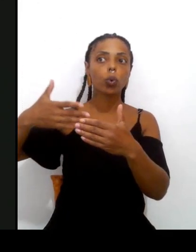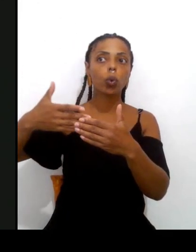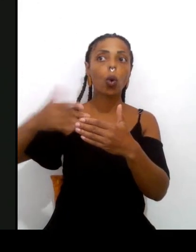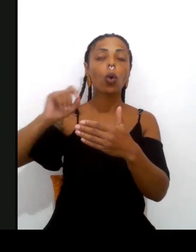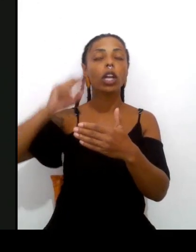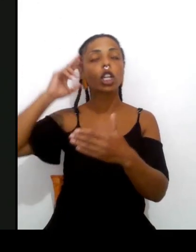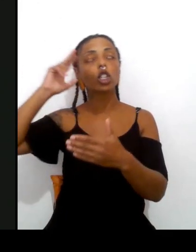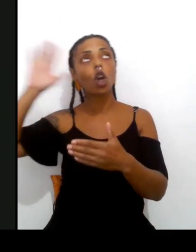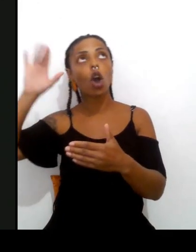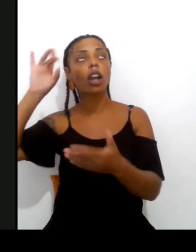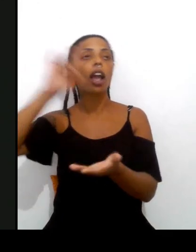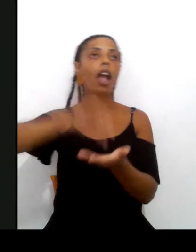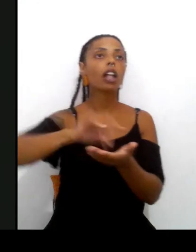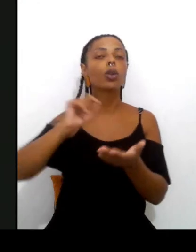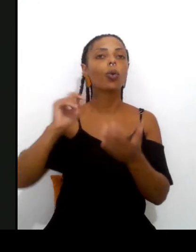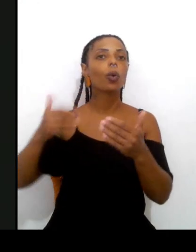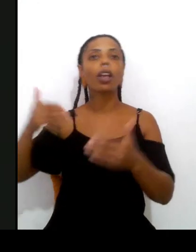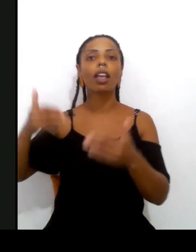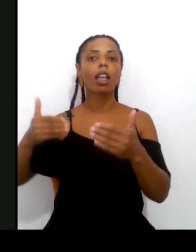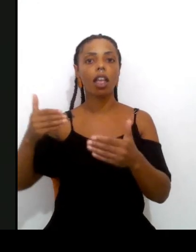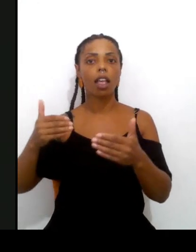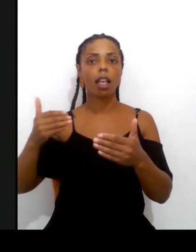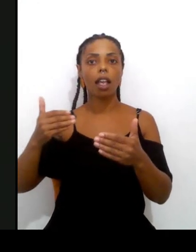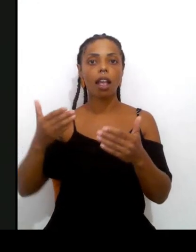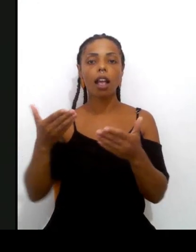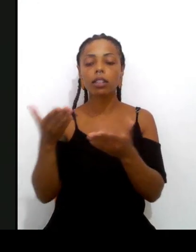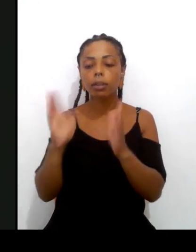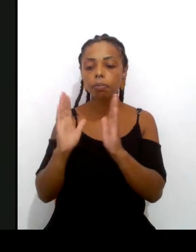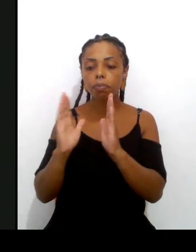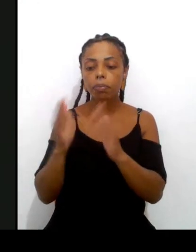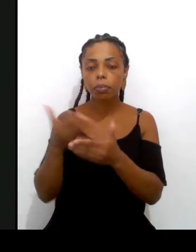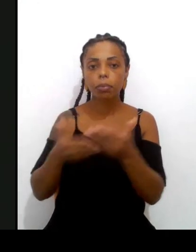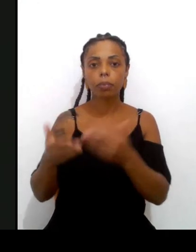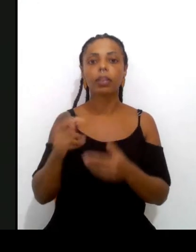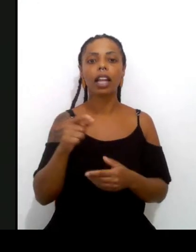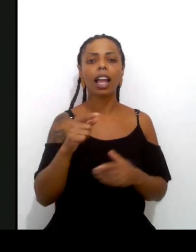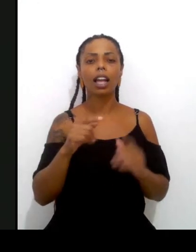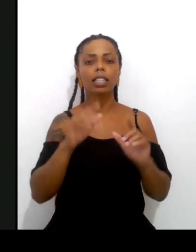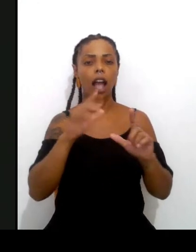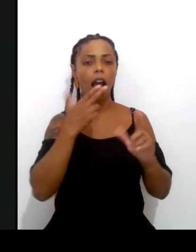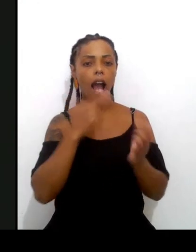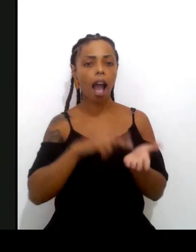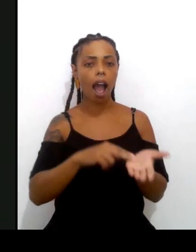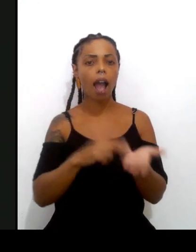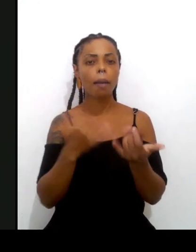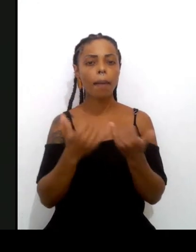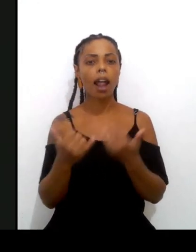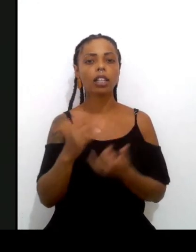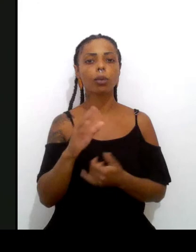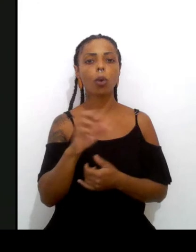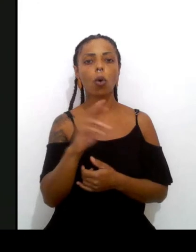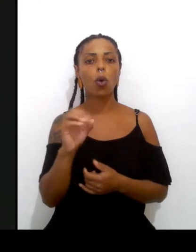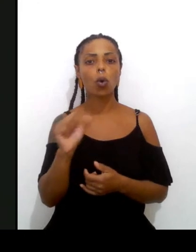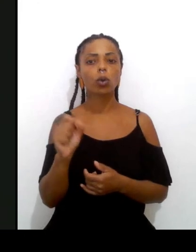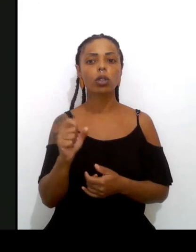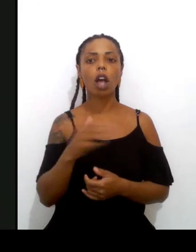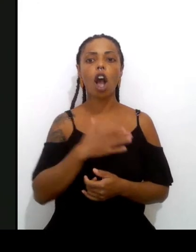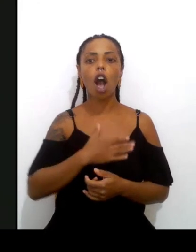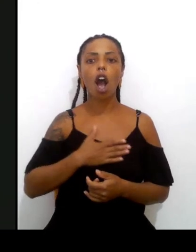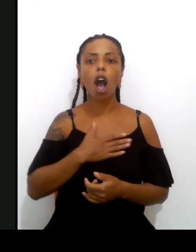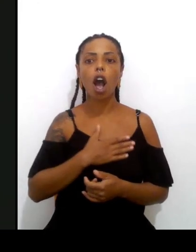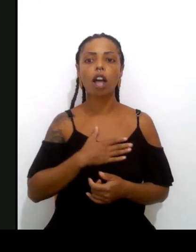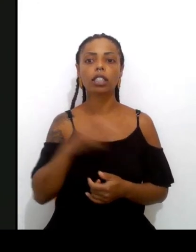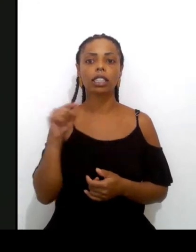nessas cartas desse período Barros parece deleitar-se como movimentos de violência cotidiana que ele encontra em tancha